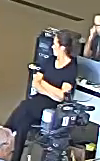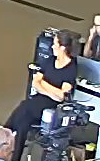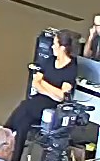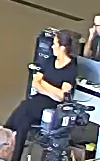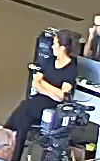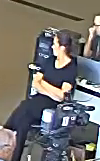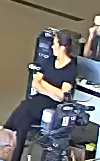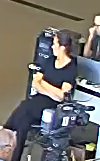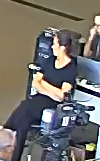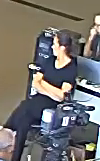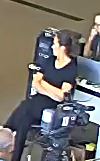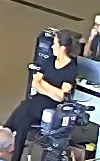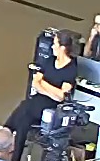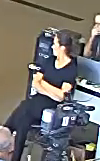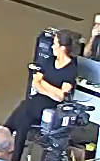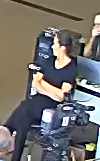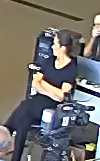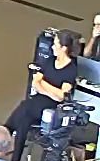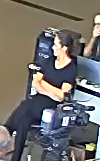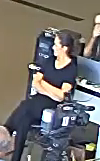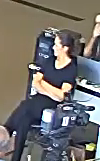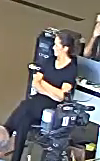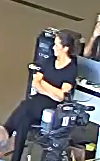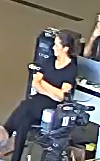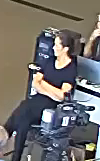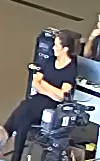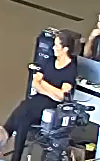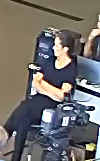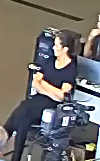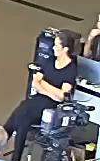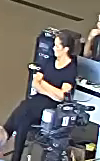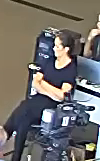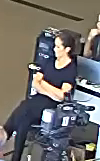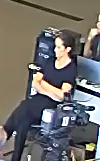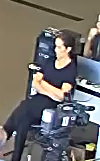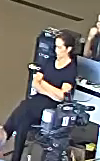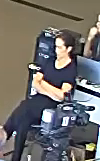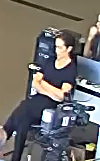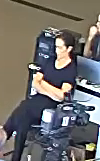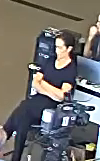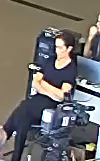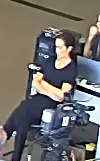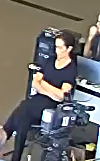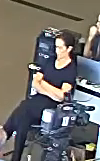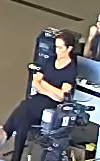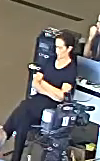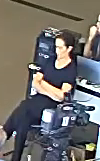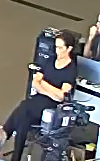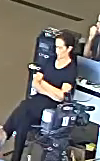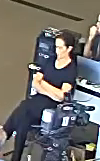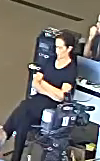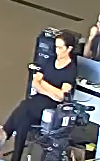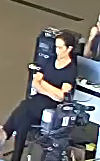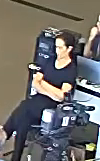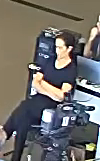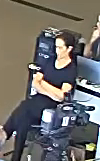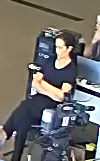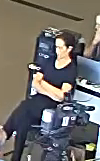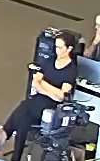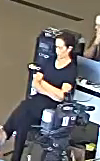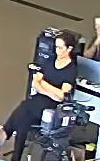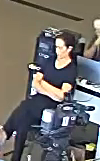inclusive Ontem eu tomei o cuidado de conferir novamente no site do imetro essa portaria ela